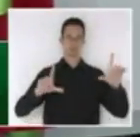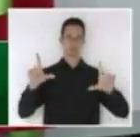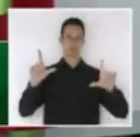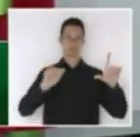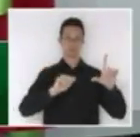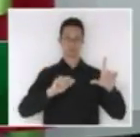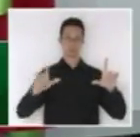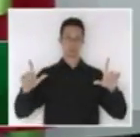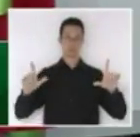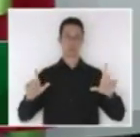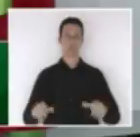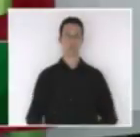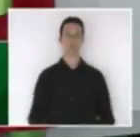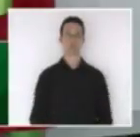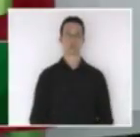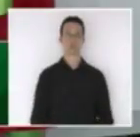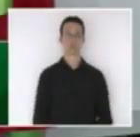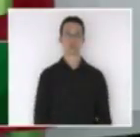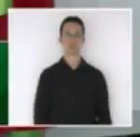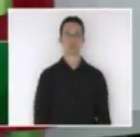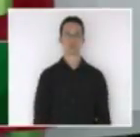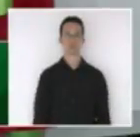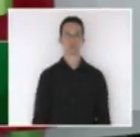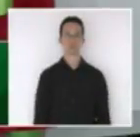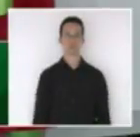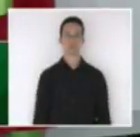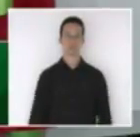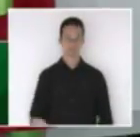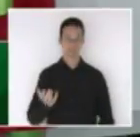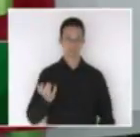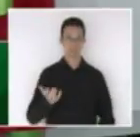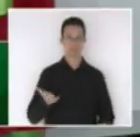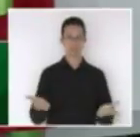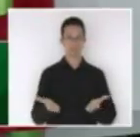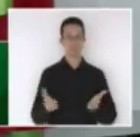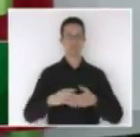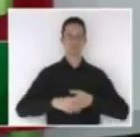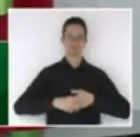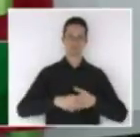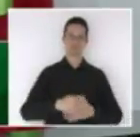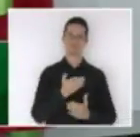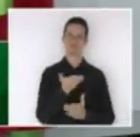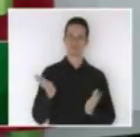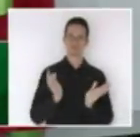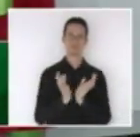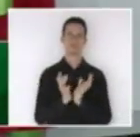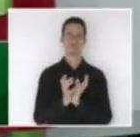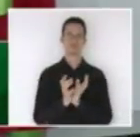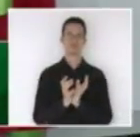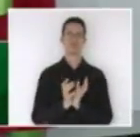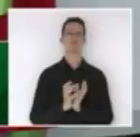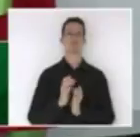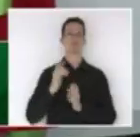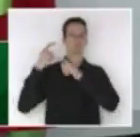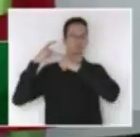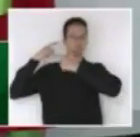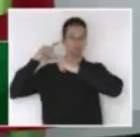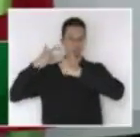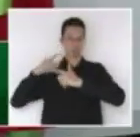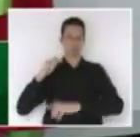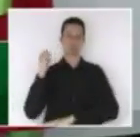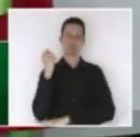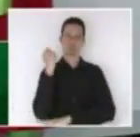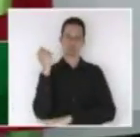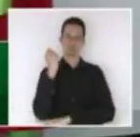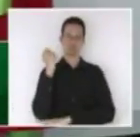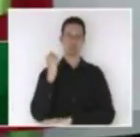Assembleia Legislativa. Eu quero saudar o movimento tradicionalista aqui presente, né, o CTG